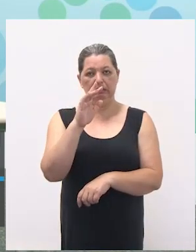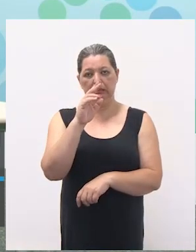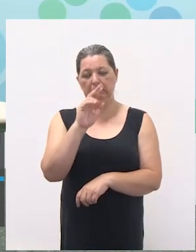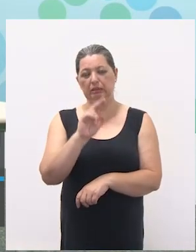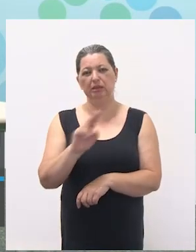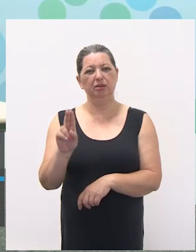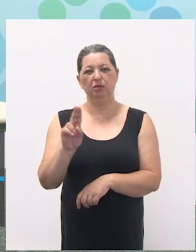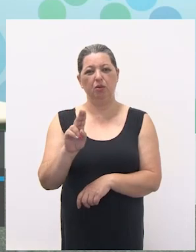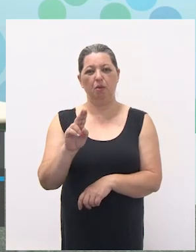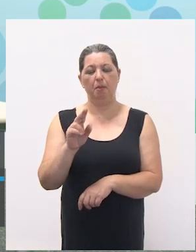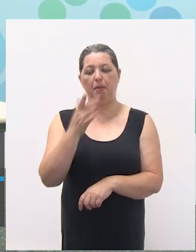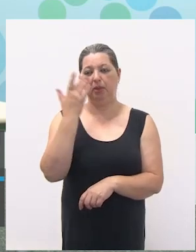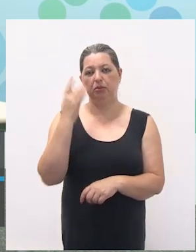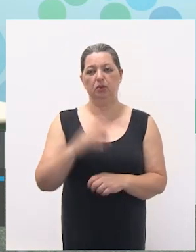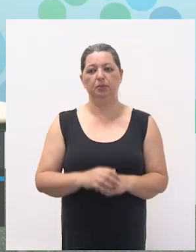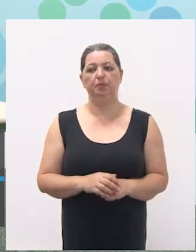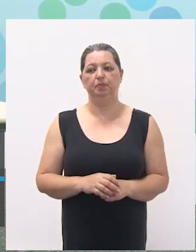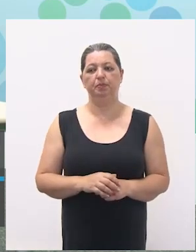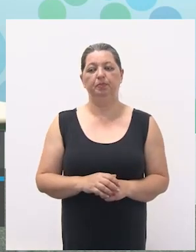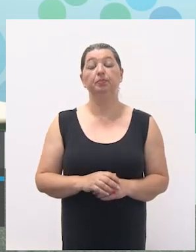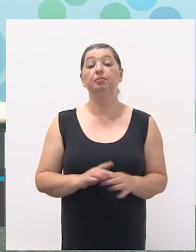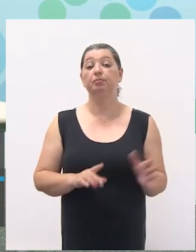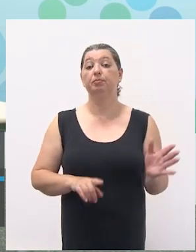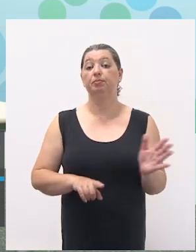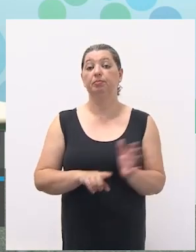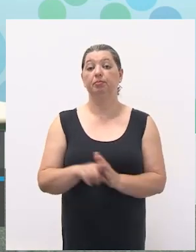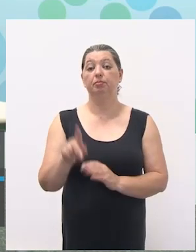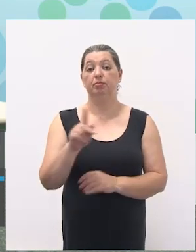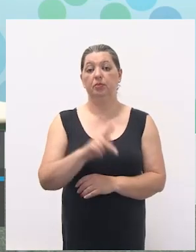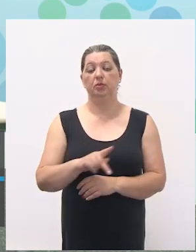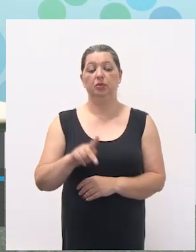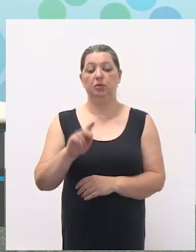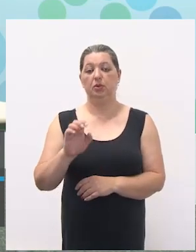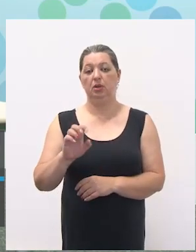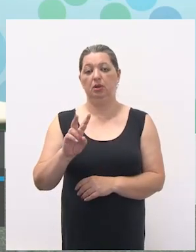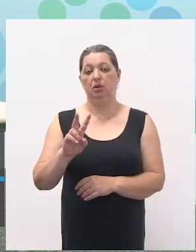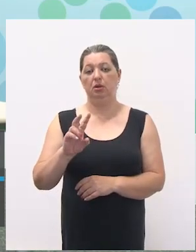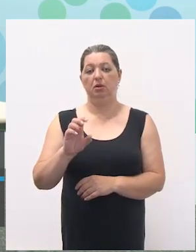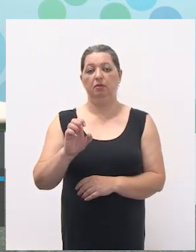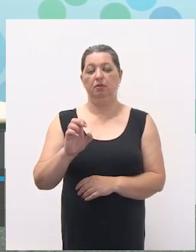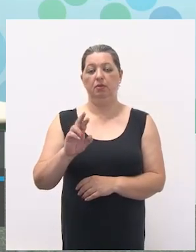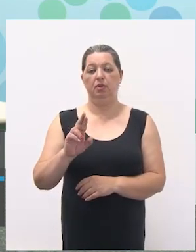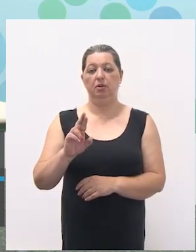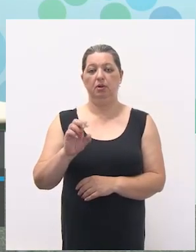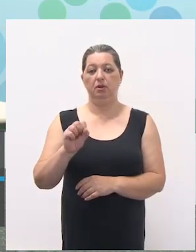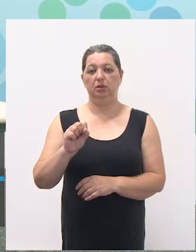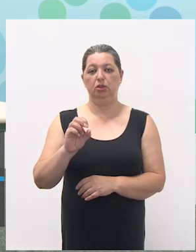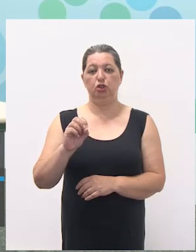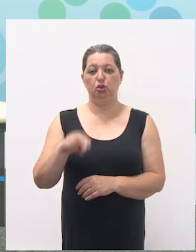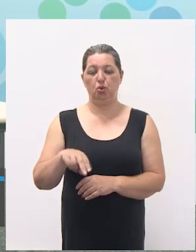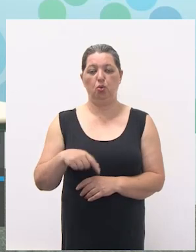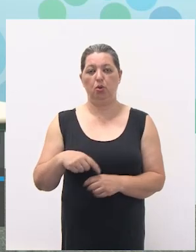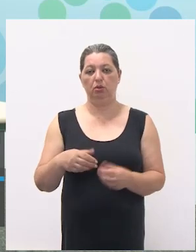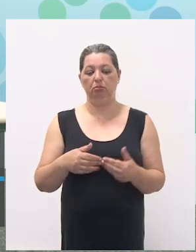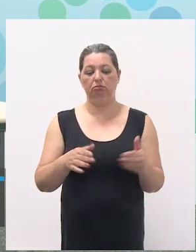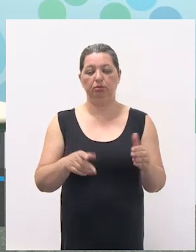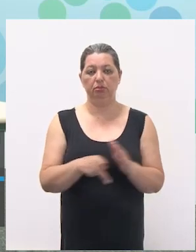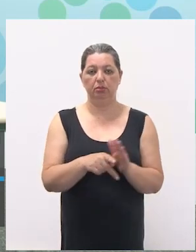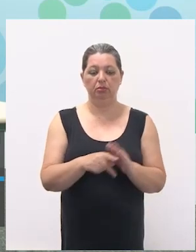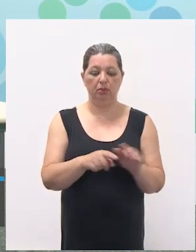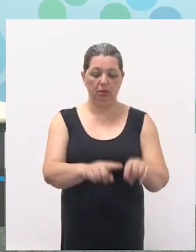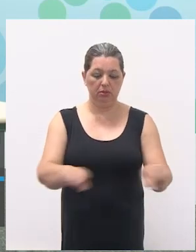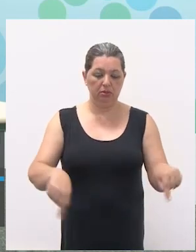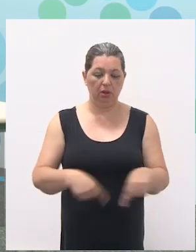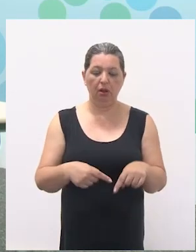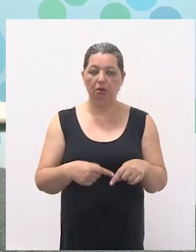assim, aqui ó, professor Everson, quando abro a sala, vejo que muitos alunos não estão